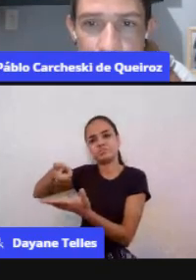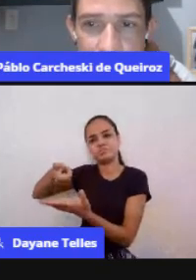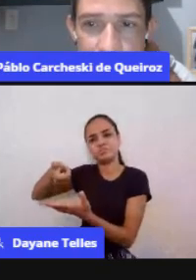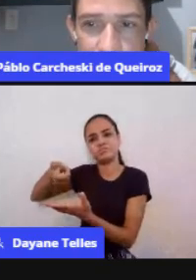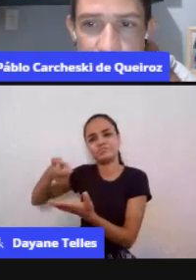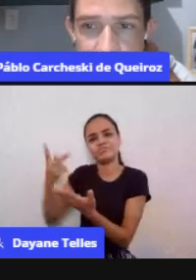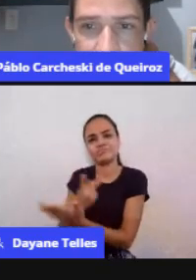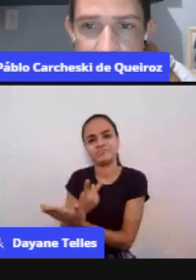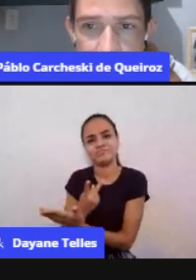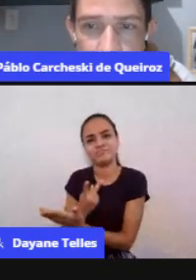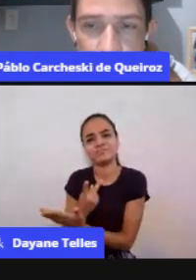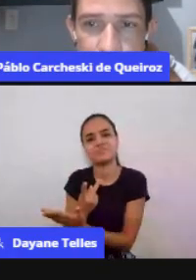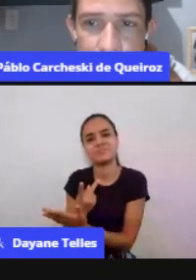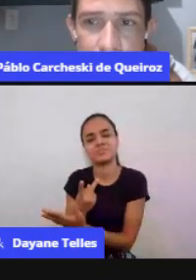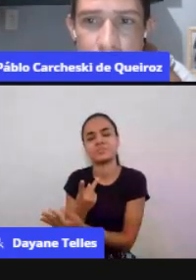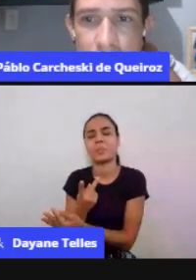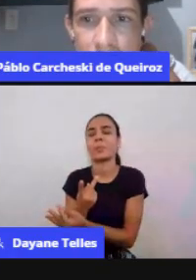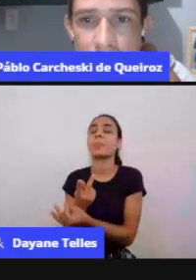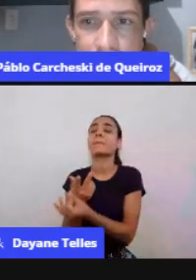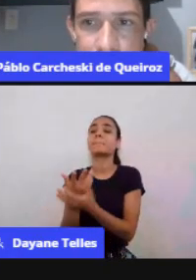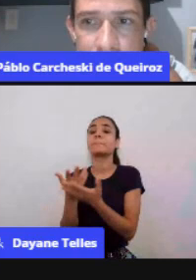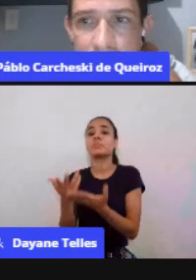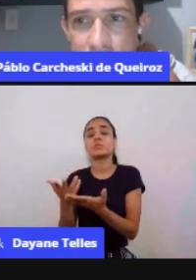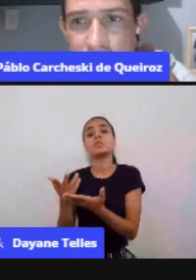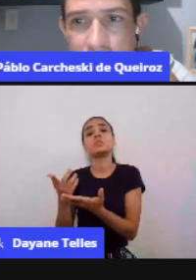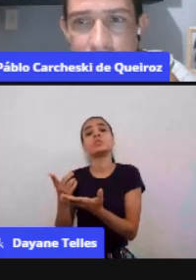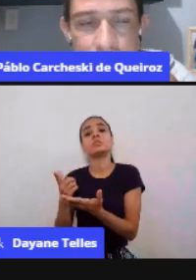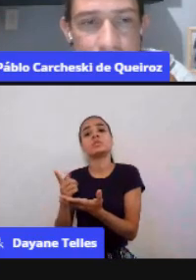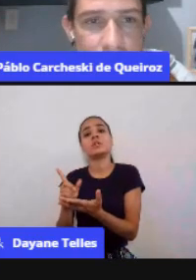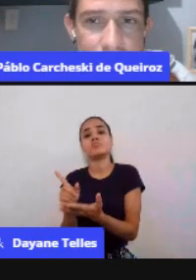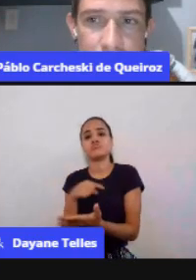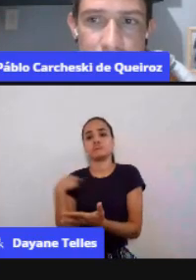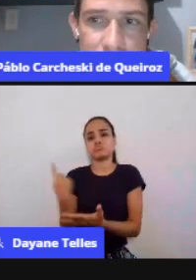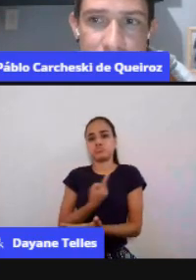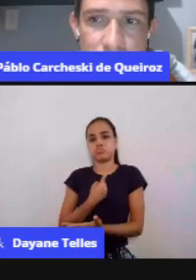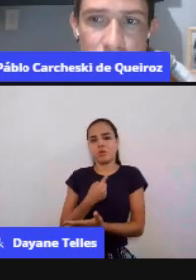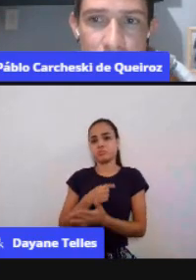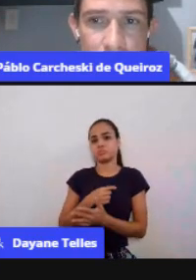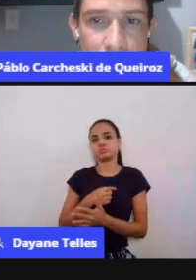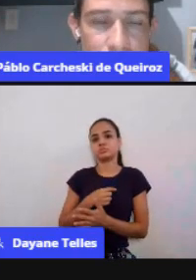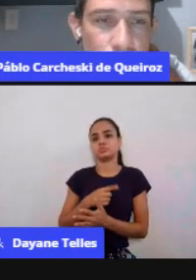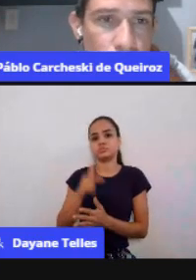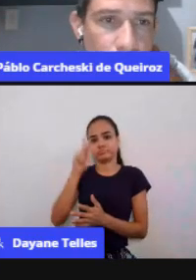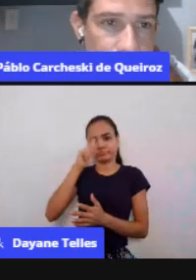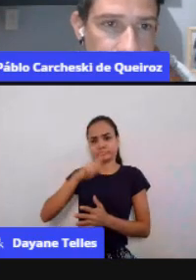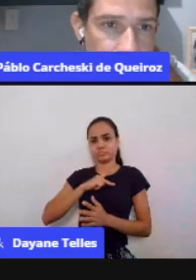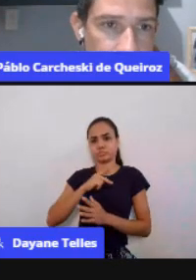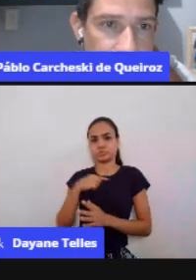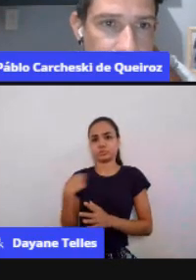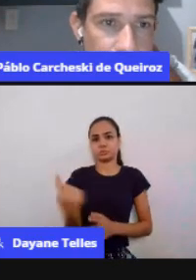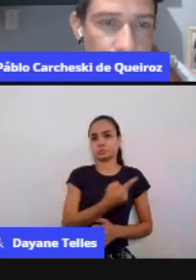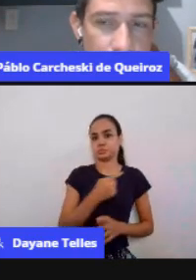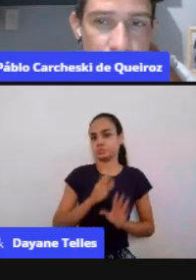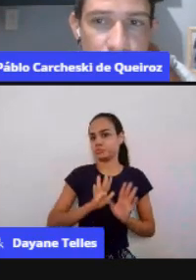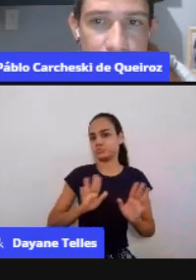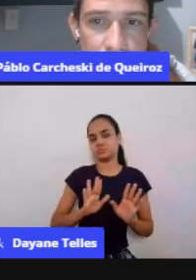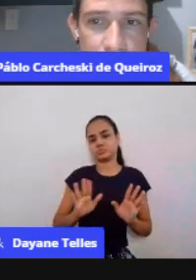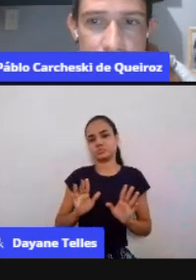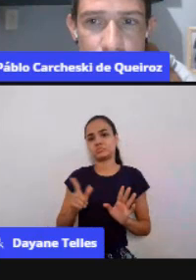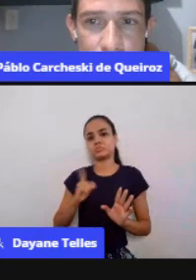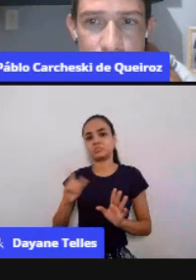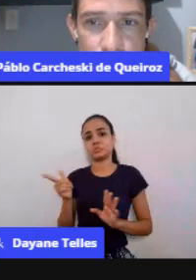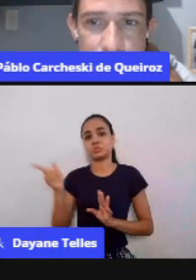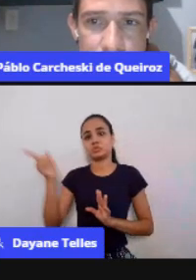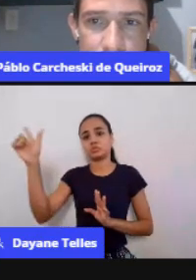foi construído pela gente, né, tem aí as fontes, ela se encaixaria também nessa habilidade lá do 9º ano. Né? Então, a gente tem